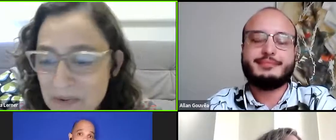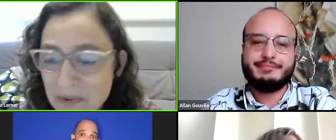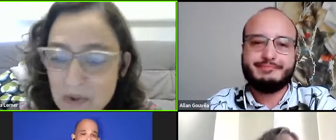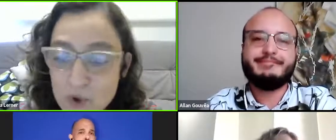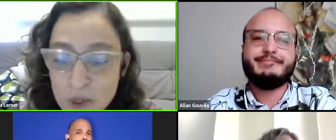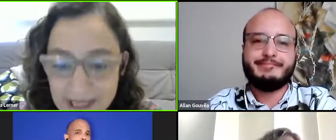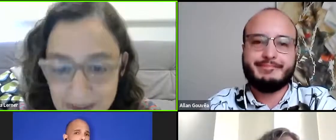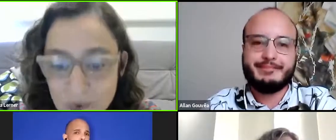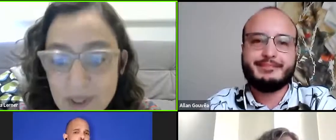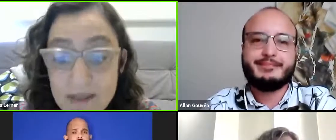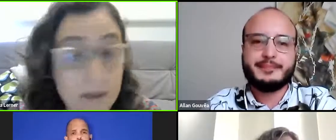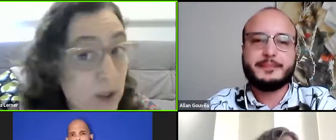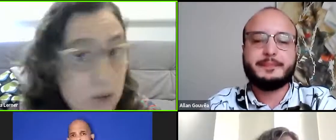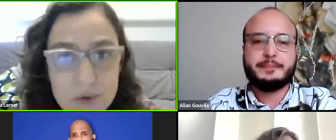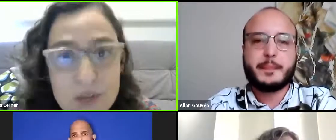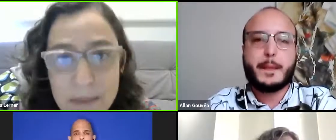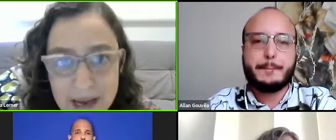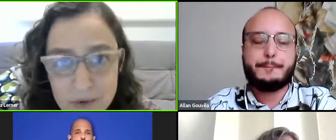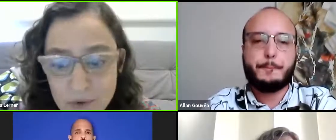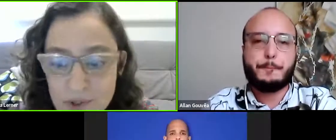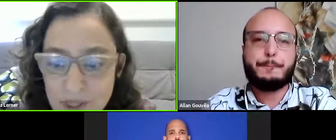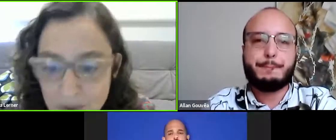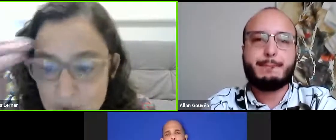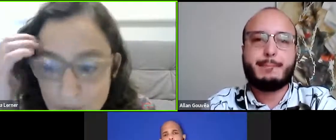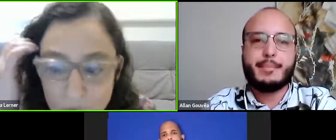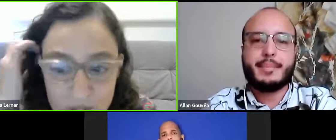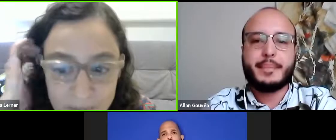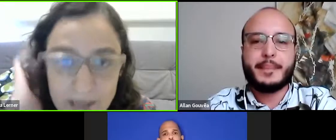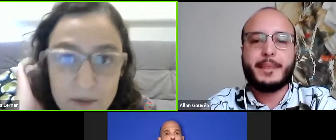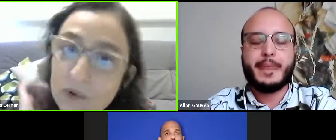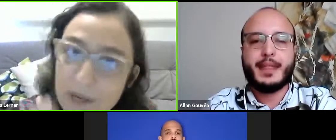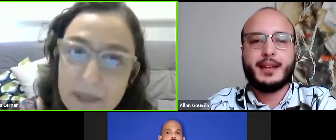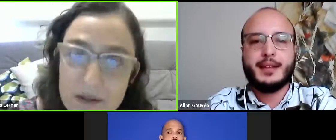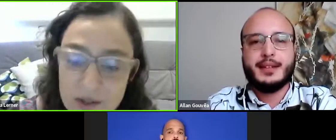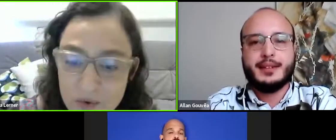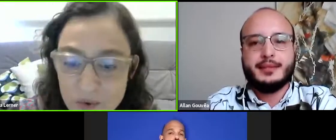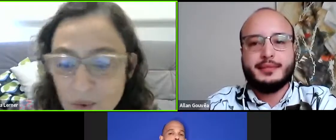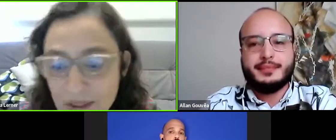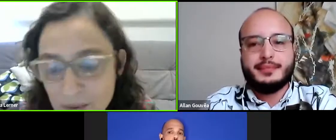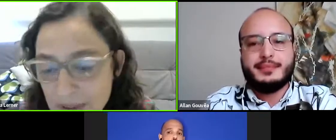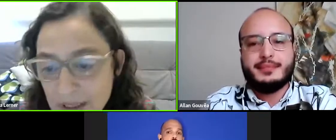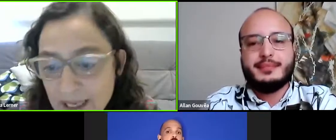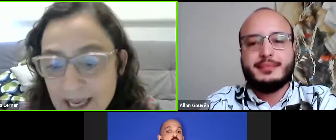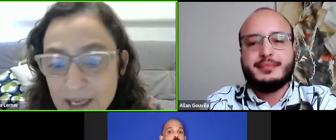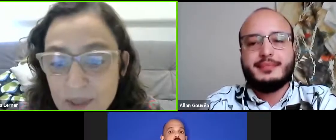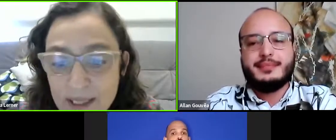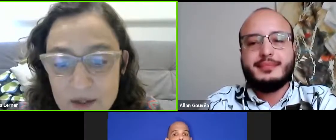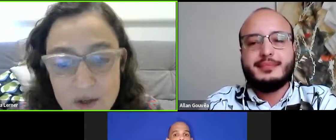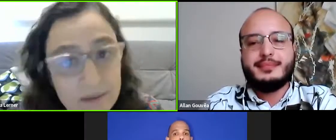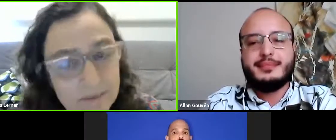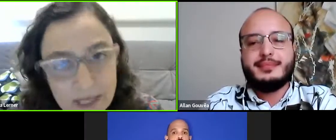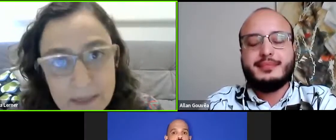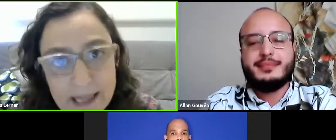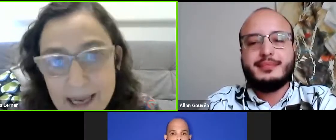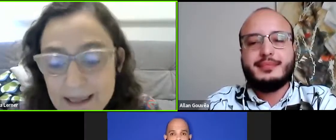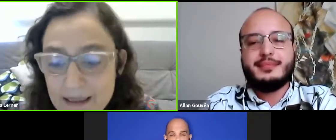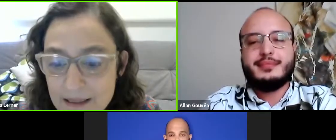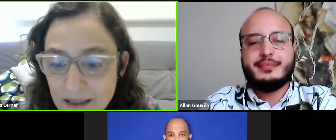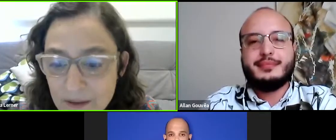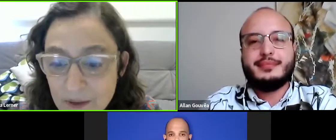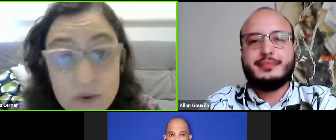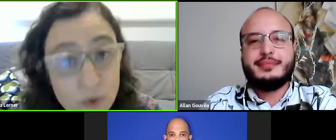dos alunos, os coordenadores e também todos os trabalhadores que dão suporte para que um doutoramento seja concluído. Eu queria só